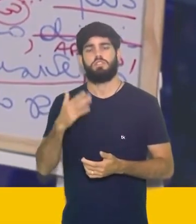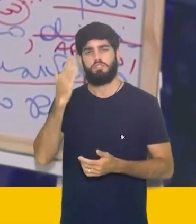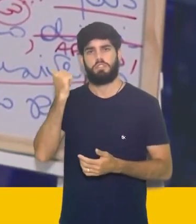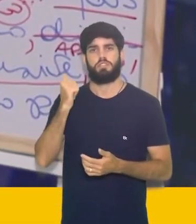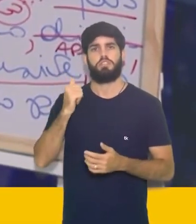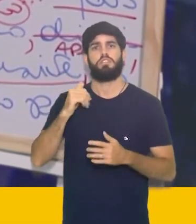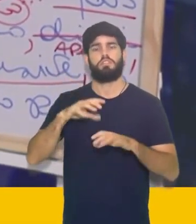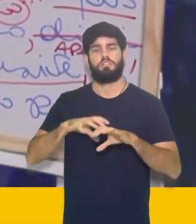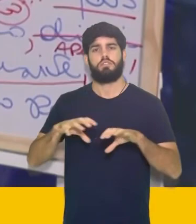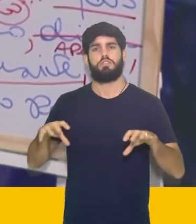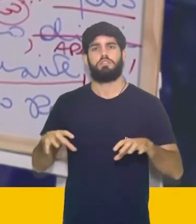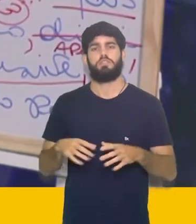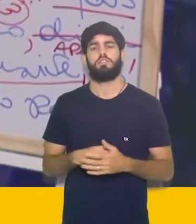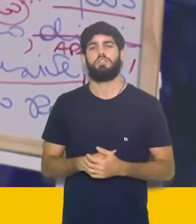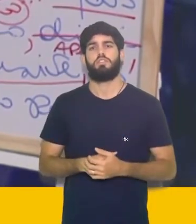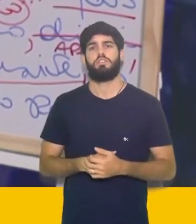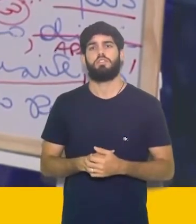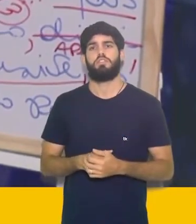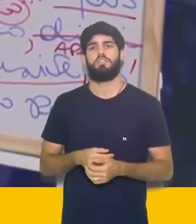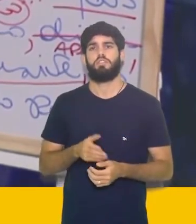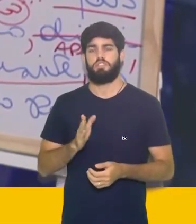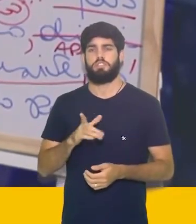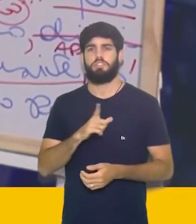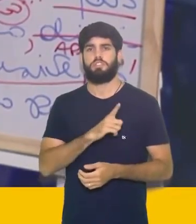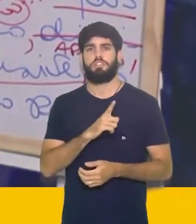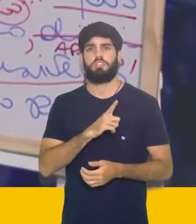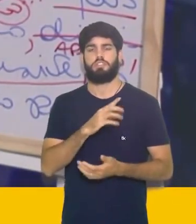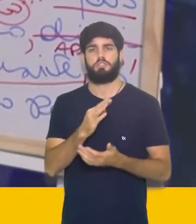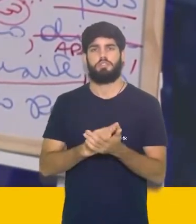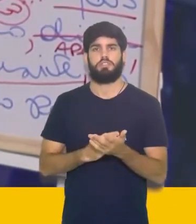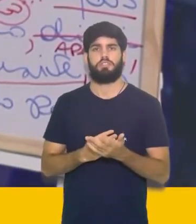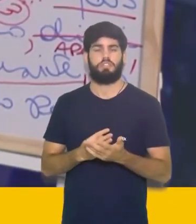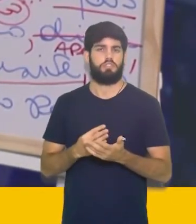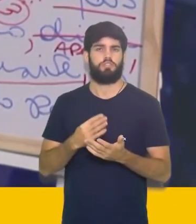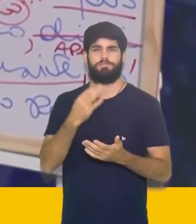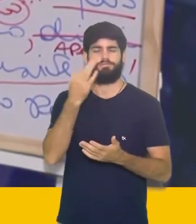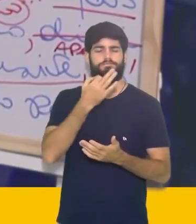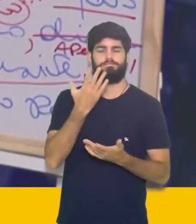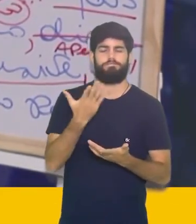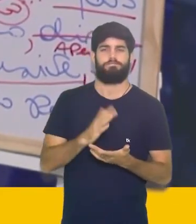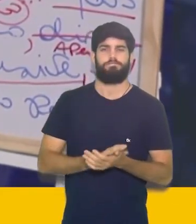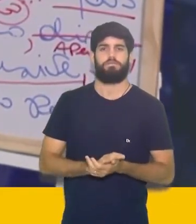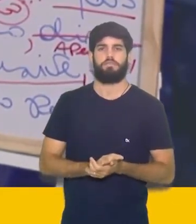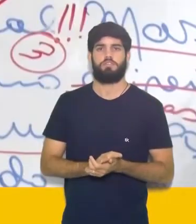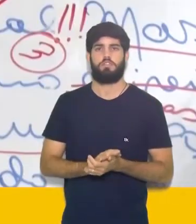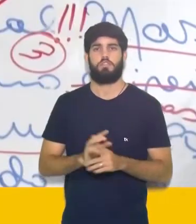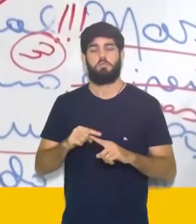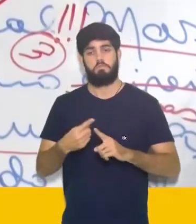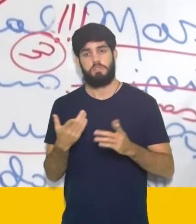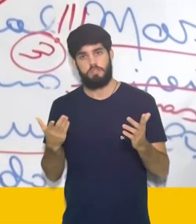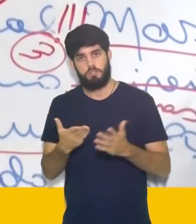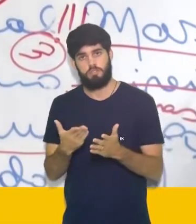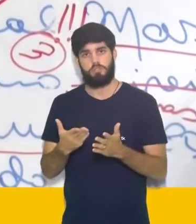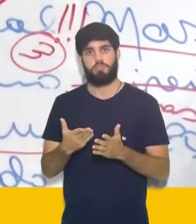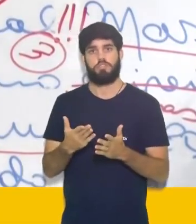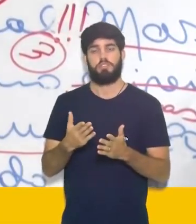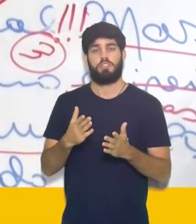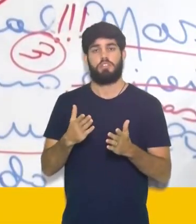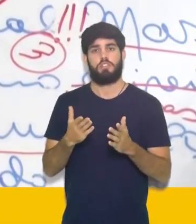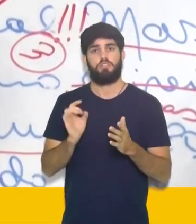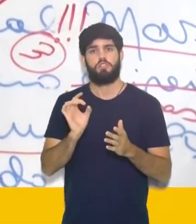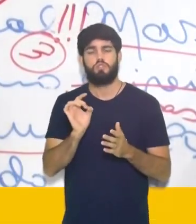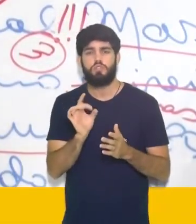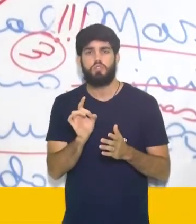gente sabe da exclusão, a gente sabe do que está falando e o outro já tem um texto bem grande por trás. É lindo. Mas hoje